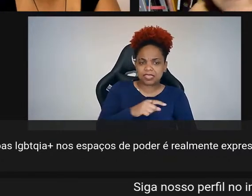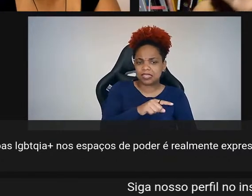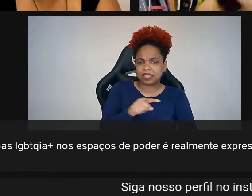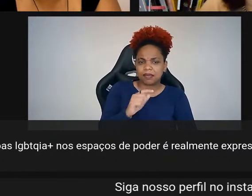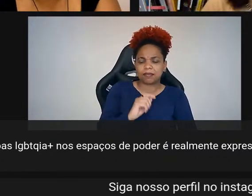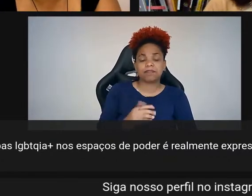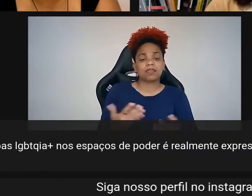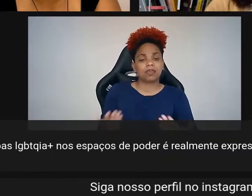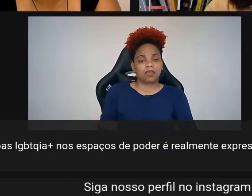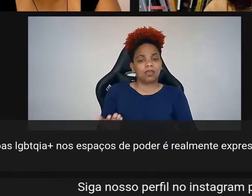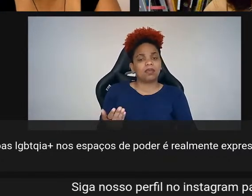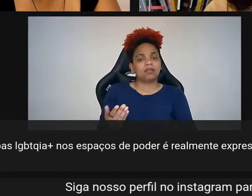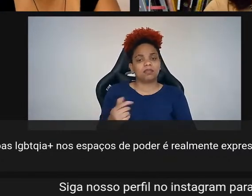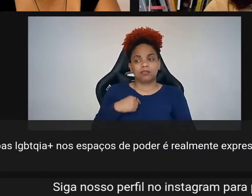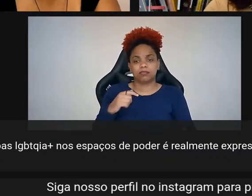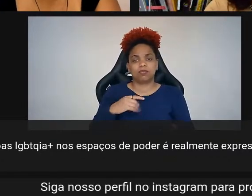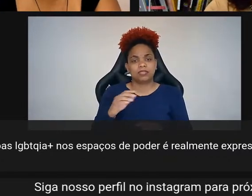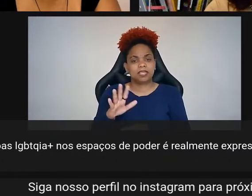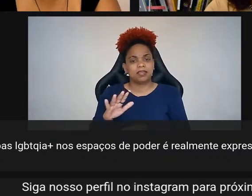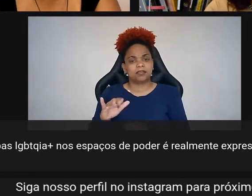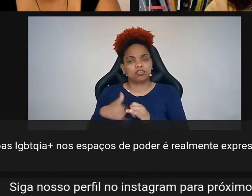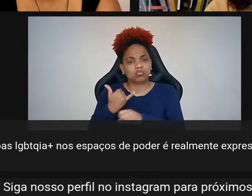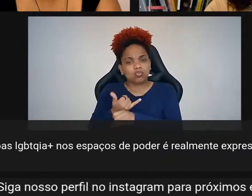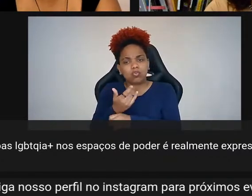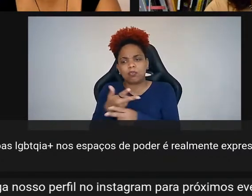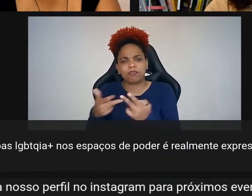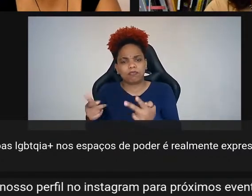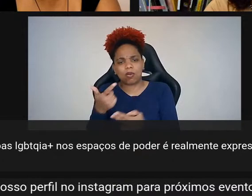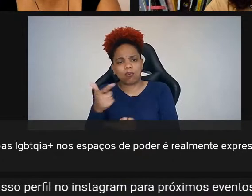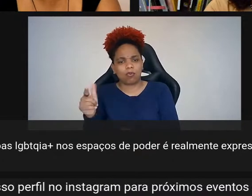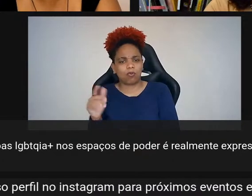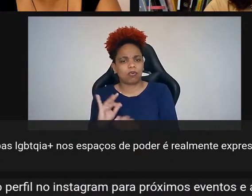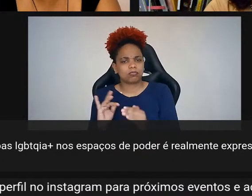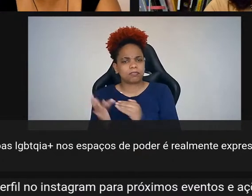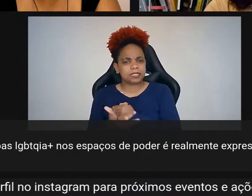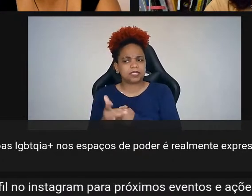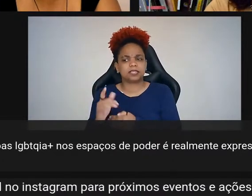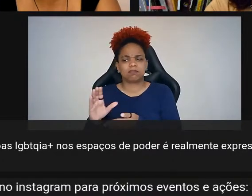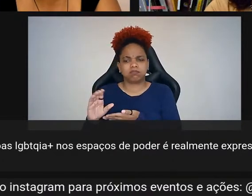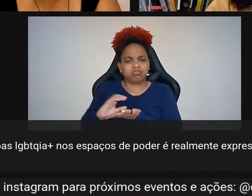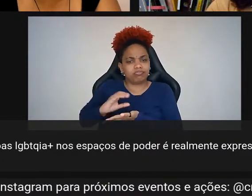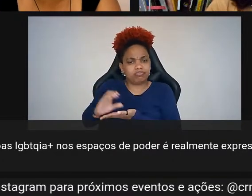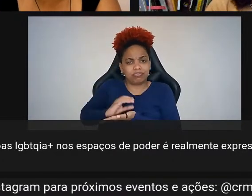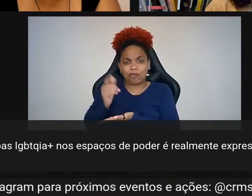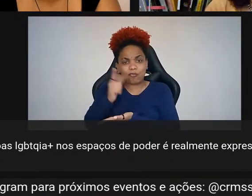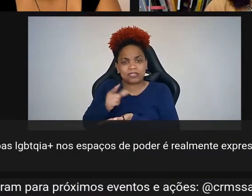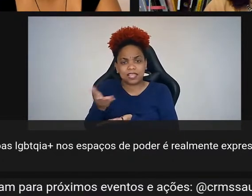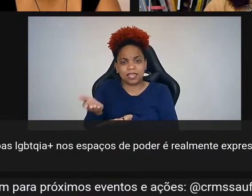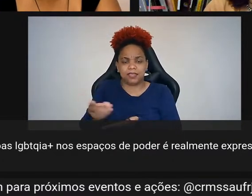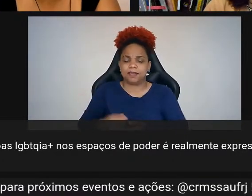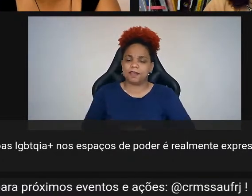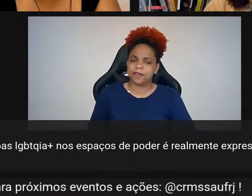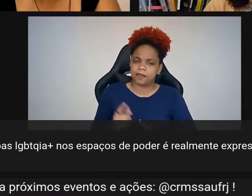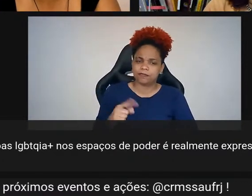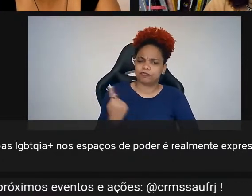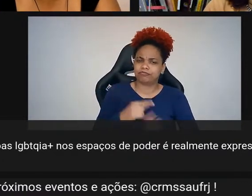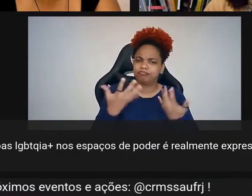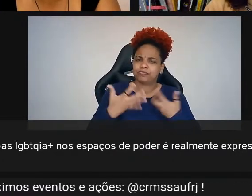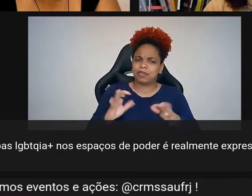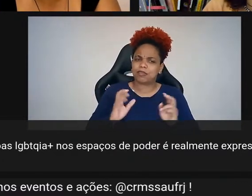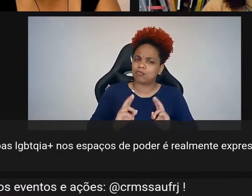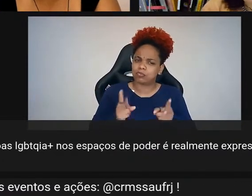plataformas. A gente precisa parar esse tipo de parlamentar, porque é isso que vai acabando e a gente não quer mais que